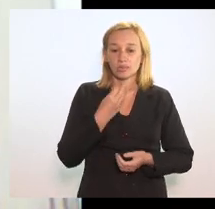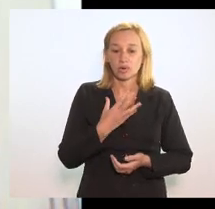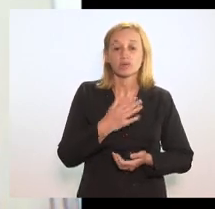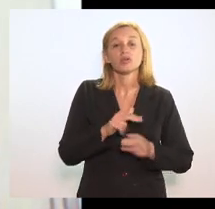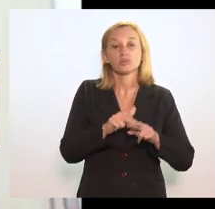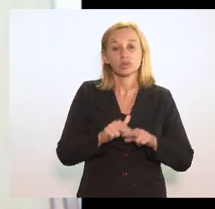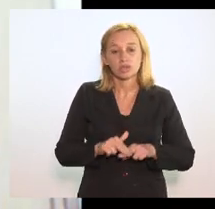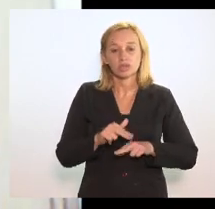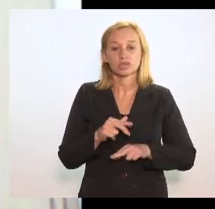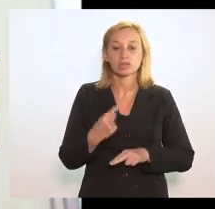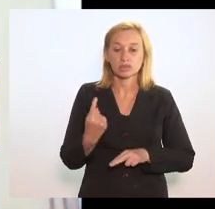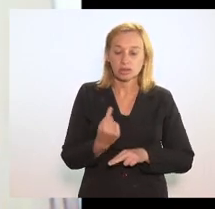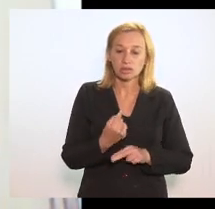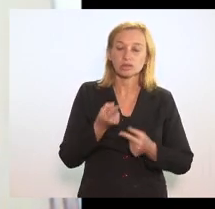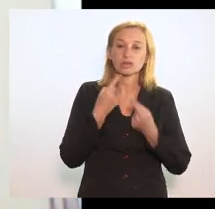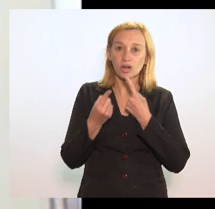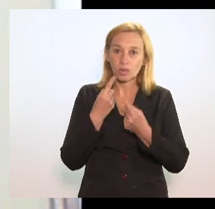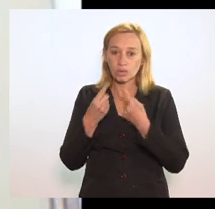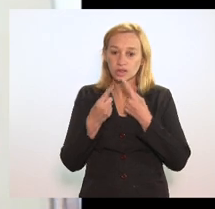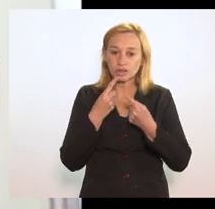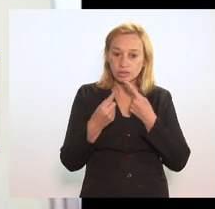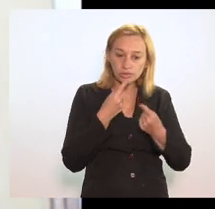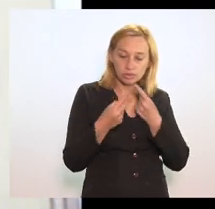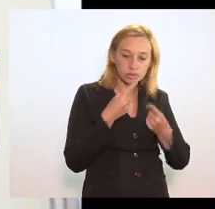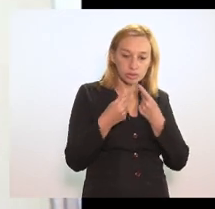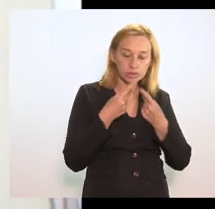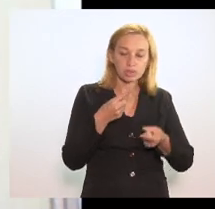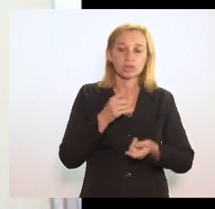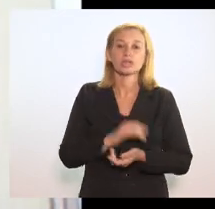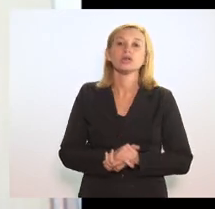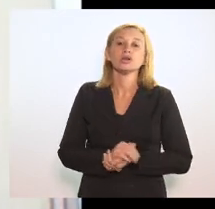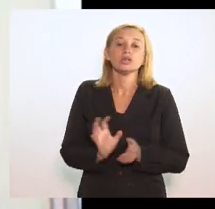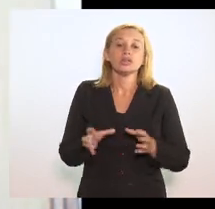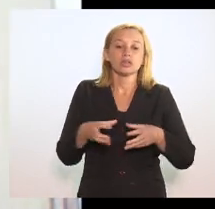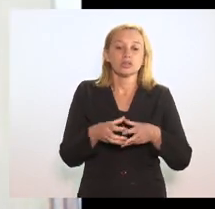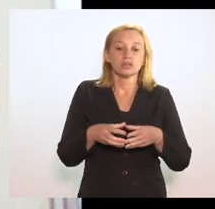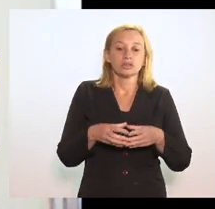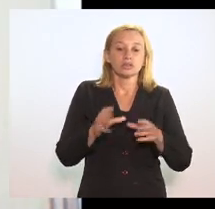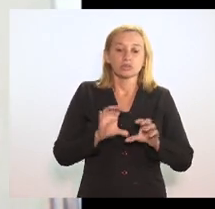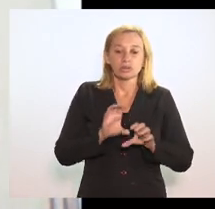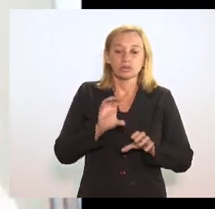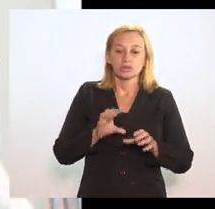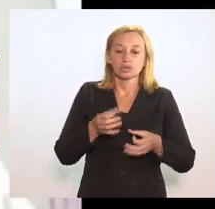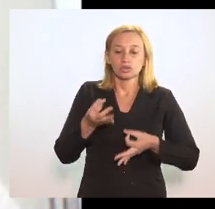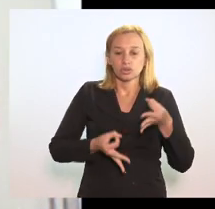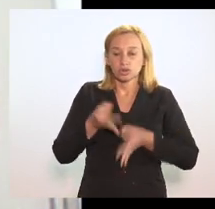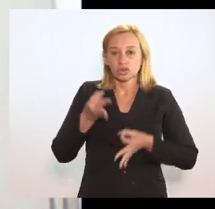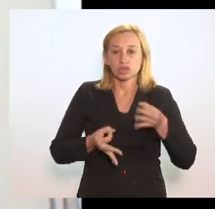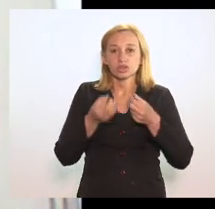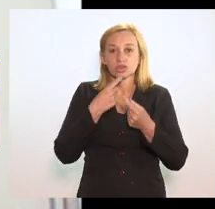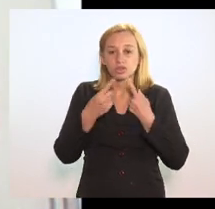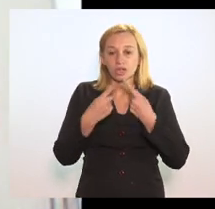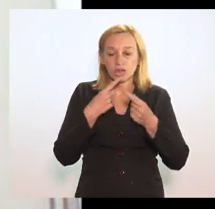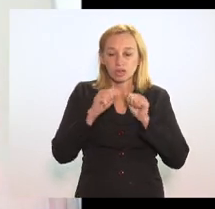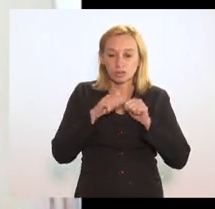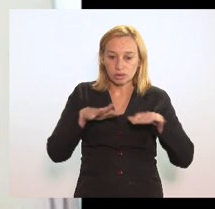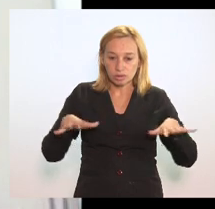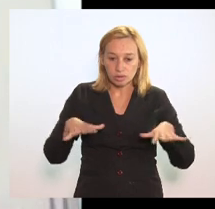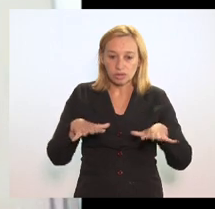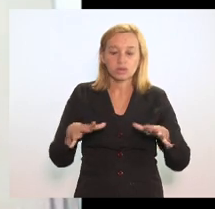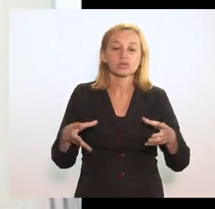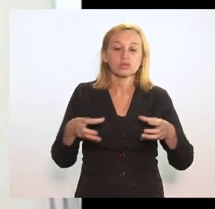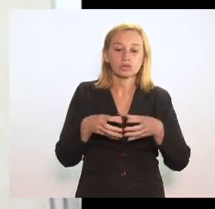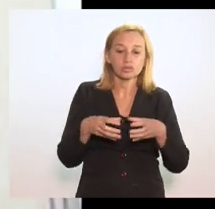isso, a gente vinha dialogando com a Comissão de Constituição e Justiça e estende esse diálogo ao conjunto